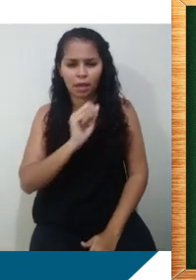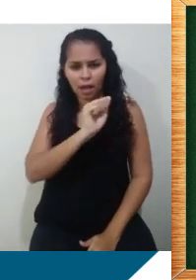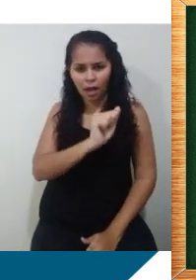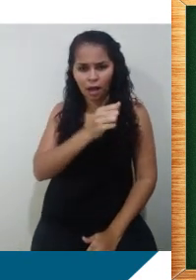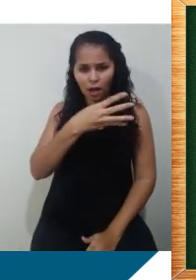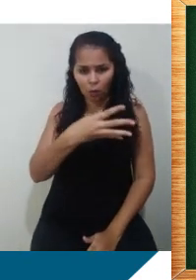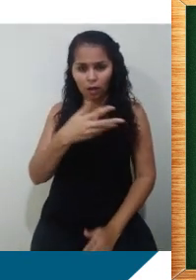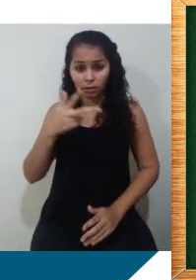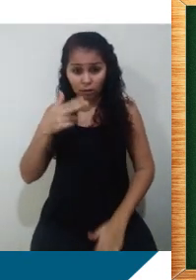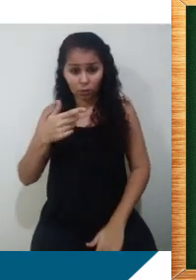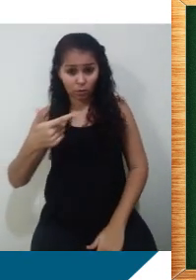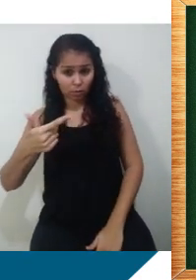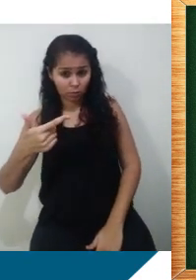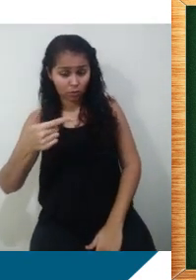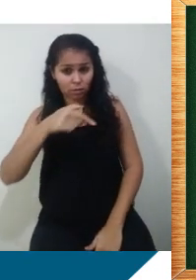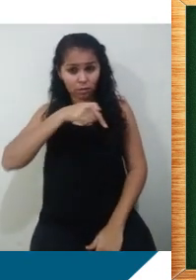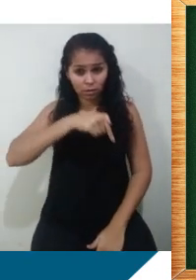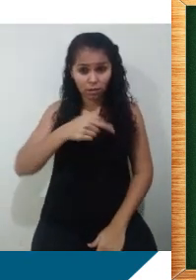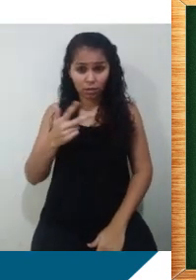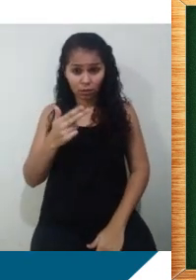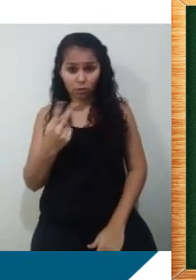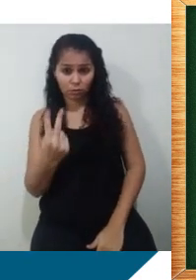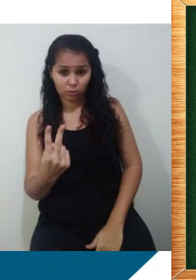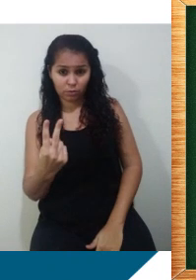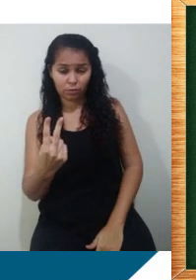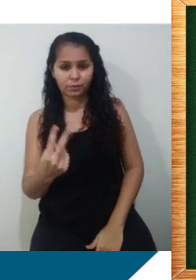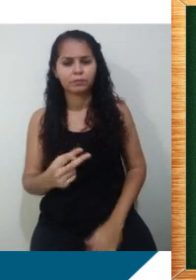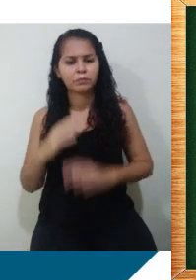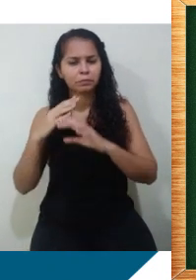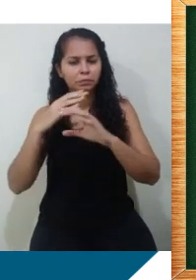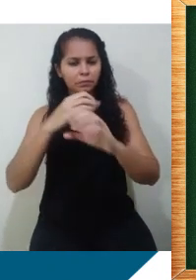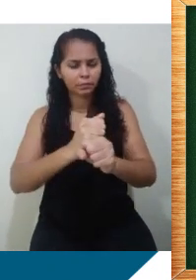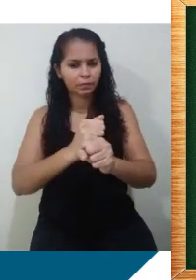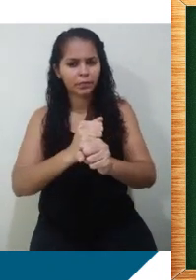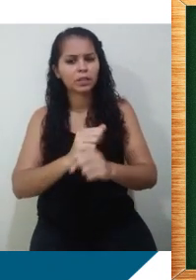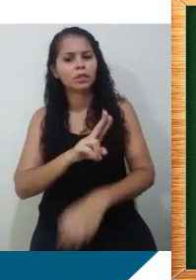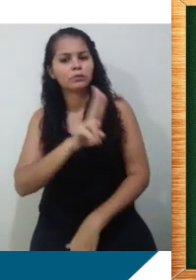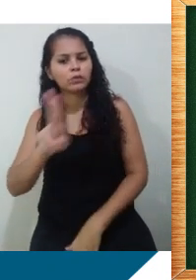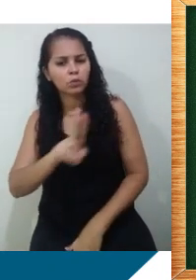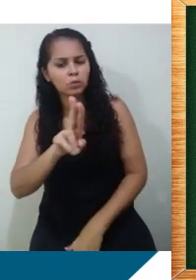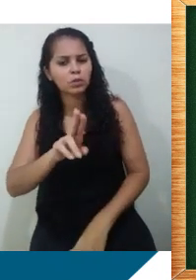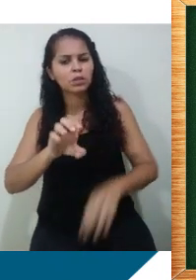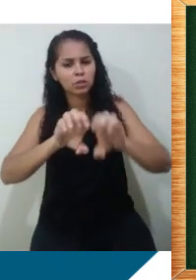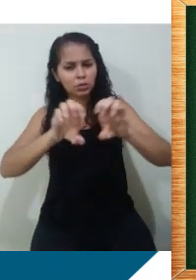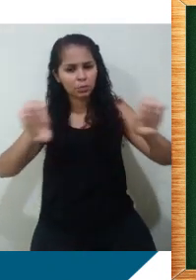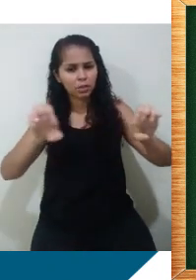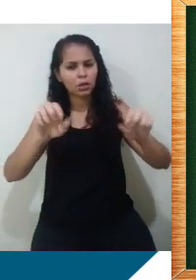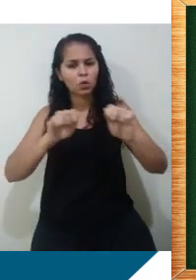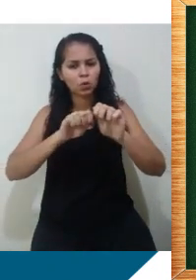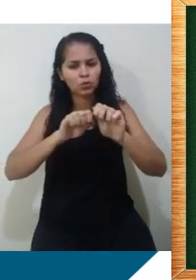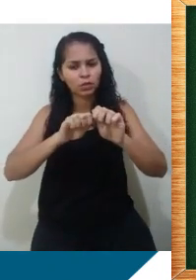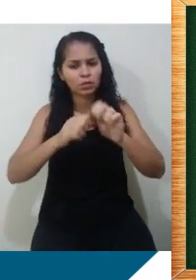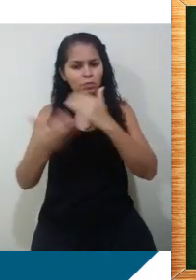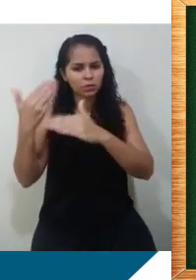2. Para calcular, vamos utilizar a expressão vista anteriormente, onde A4 é a posição do termo que você está